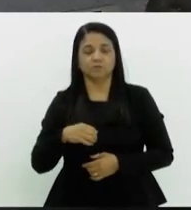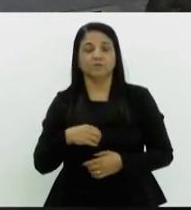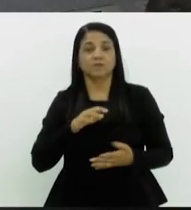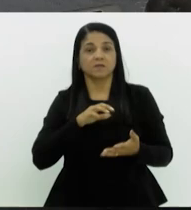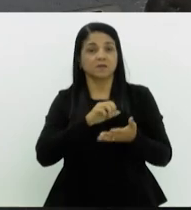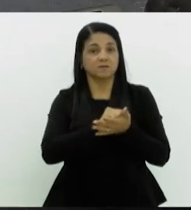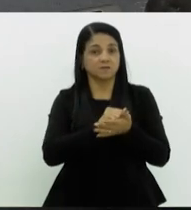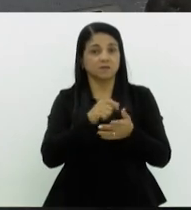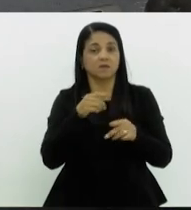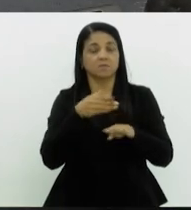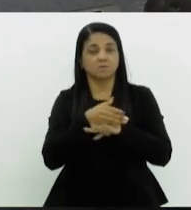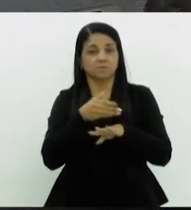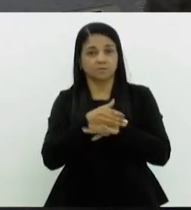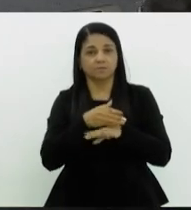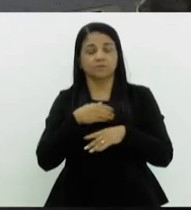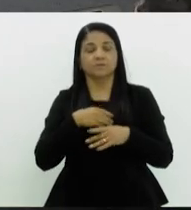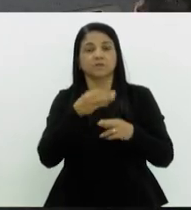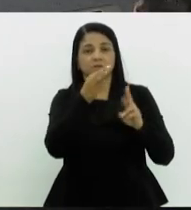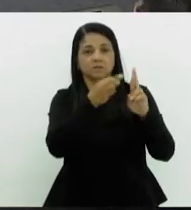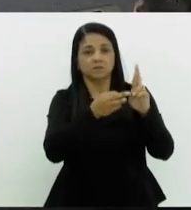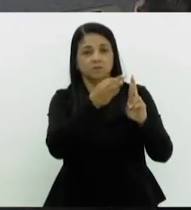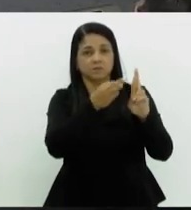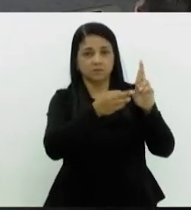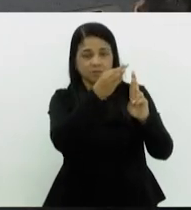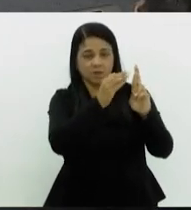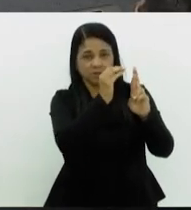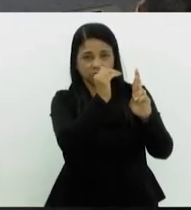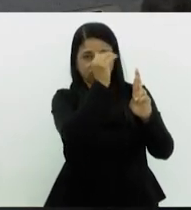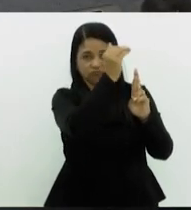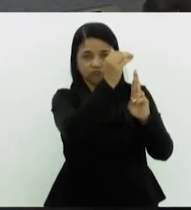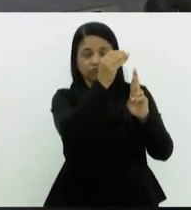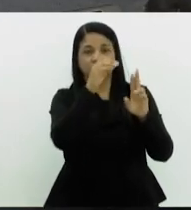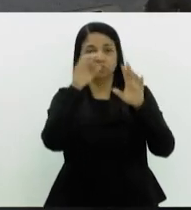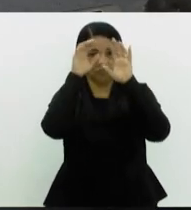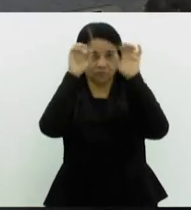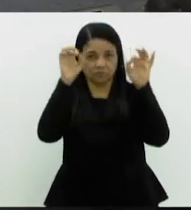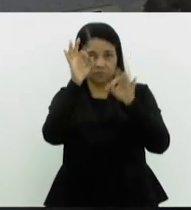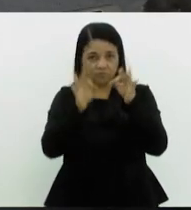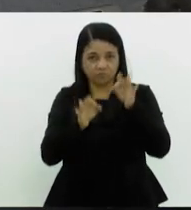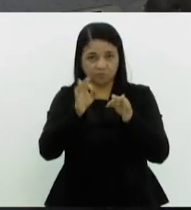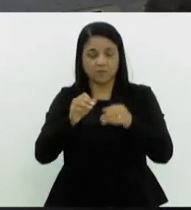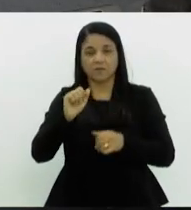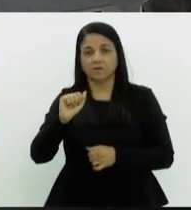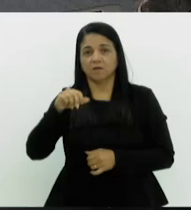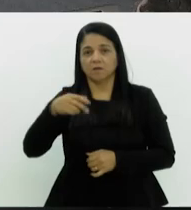Registrar a presença do desembargador do Tribunal de Justiça do Estado do Rio de Janeiro, André Marques.